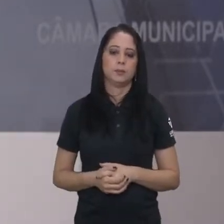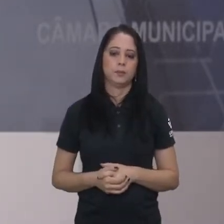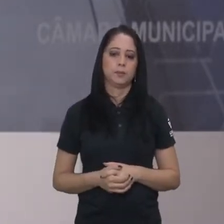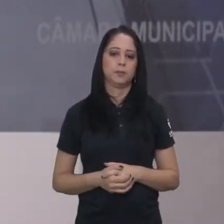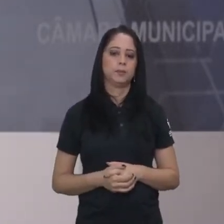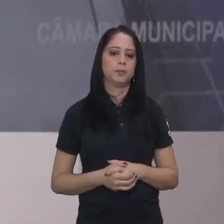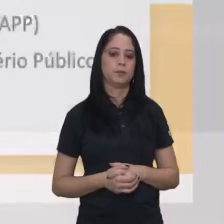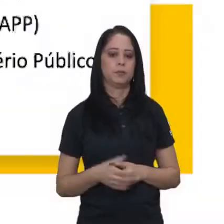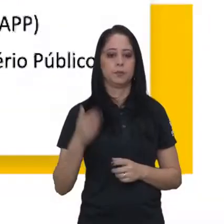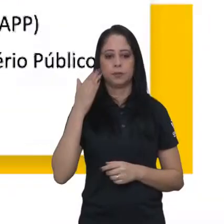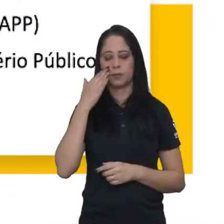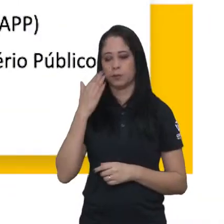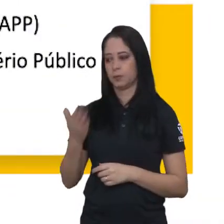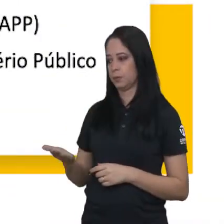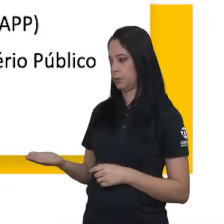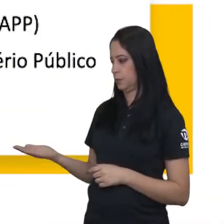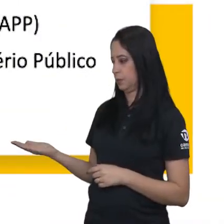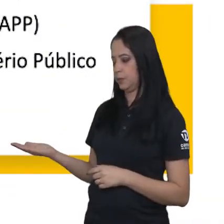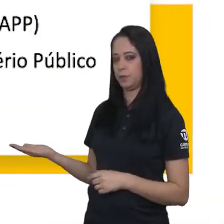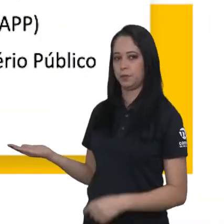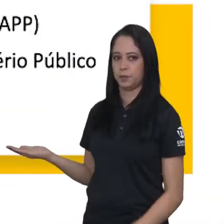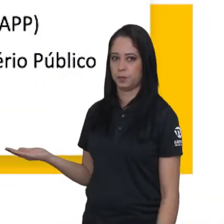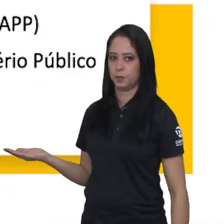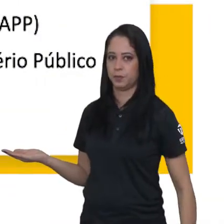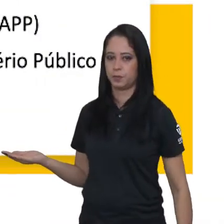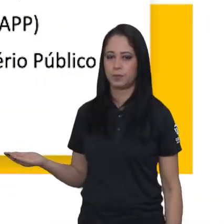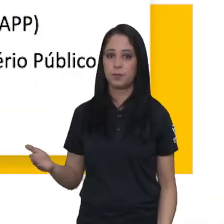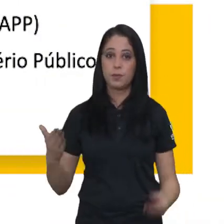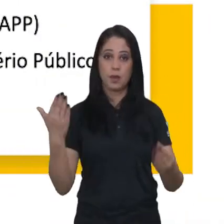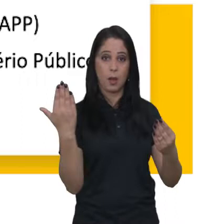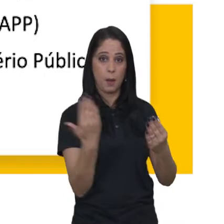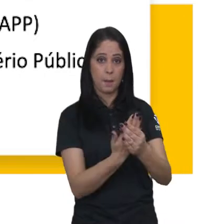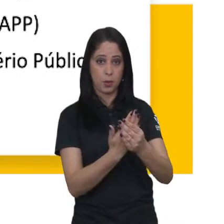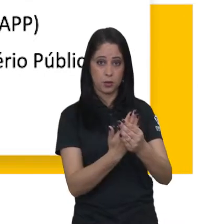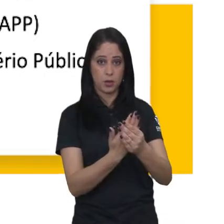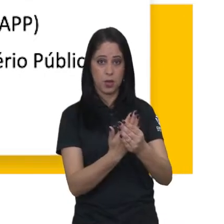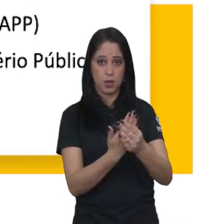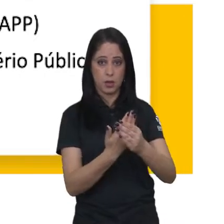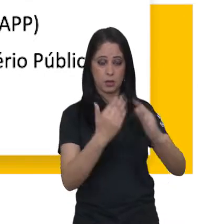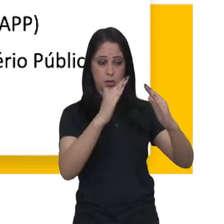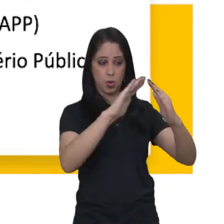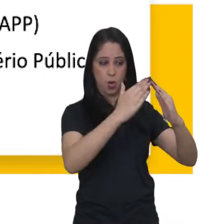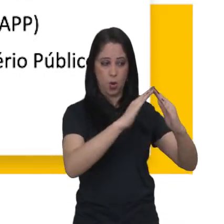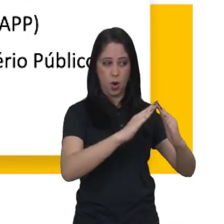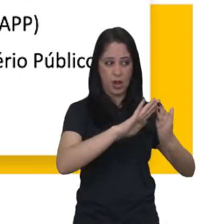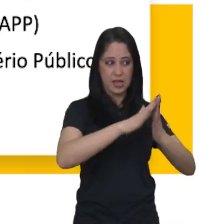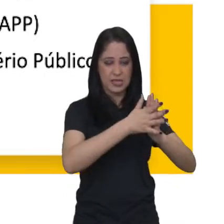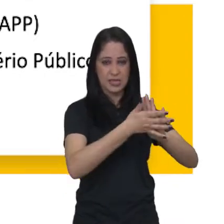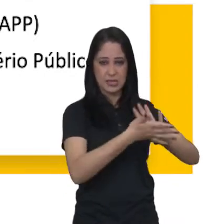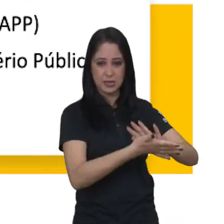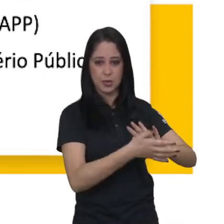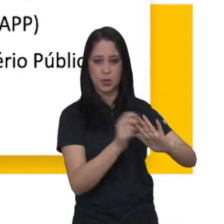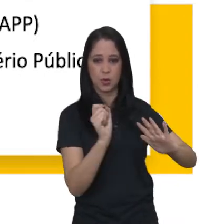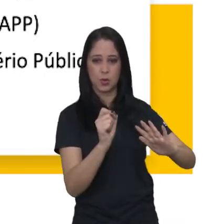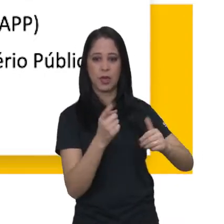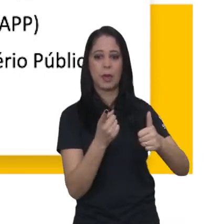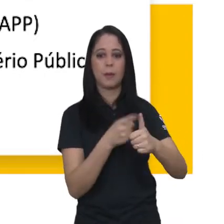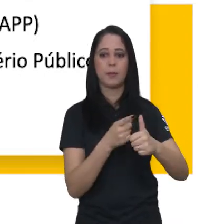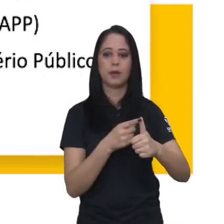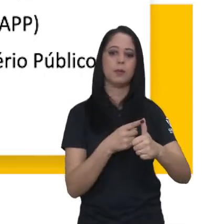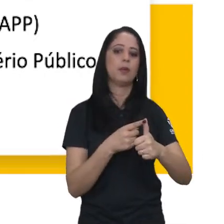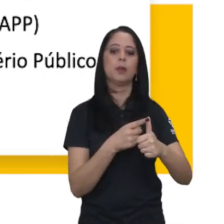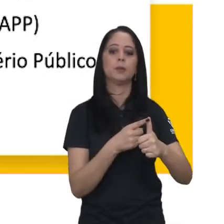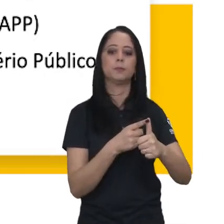Bom, os fundamentos utilizados nessas ações demolitórias, que é o grande problema que a gente tem verificado ultimamente, é,